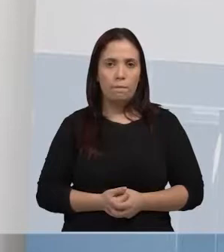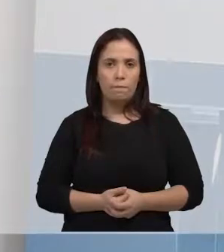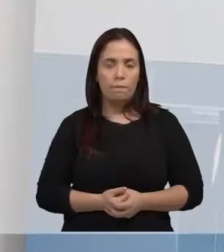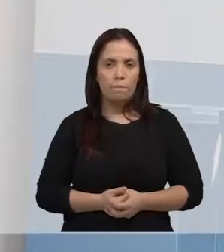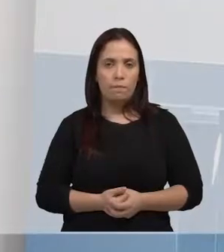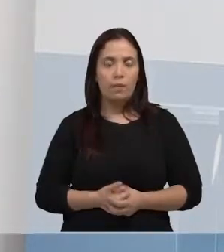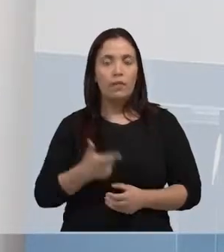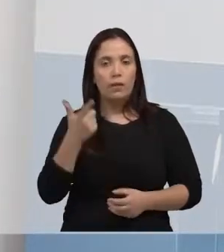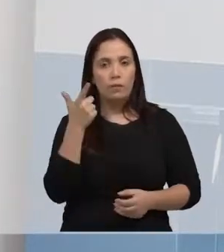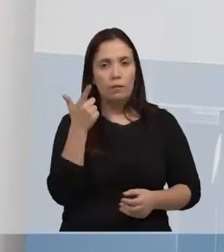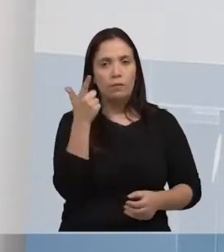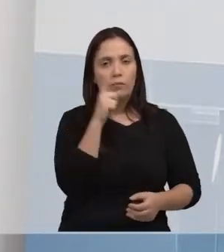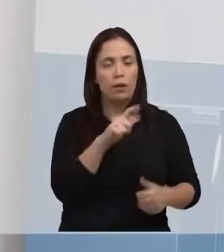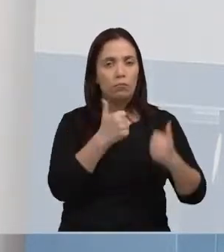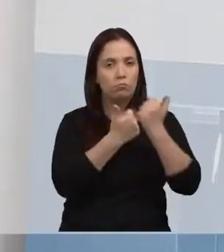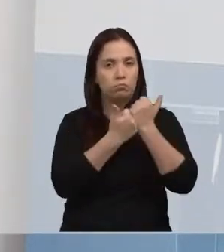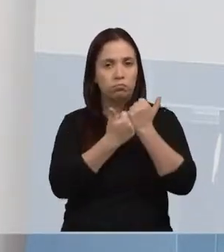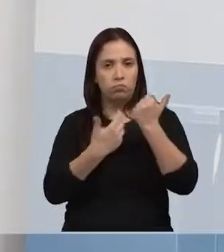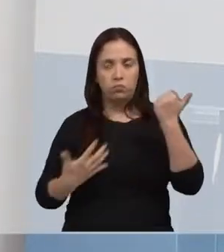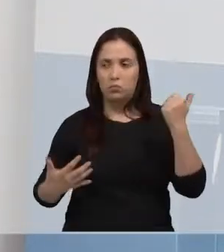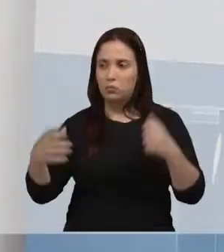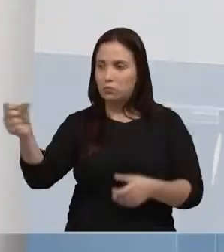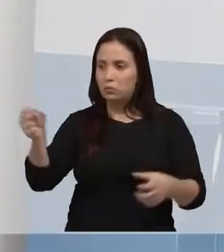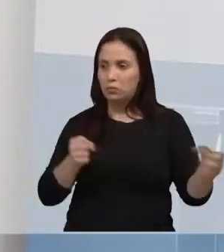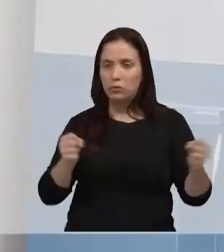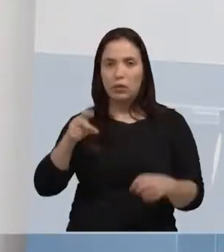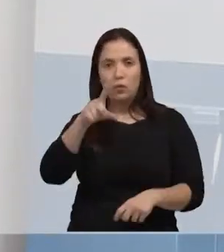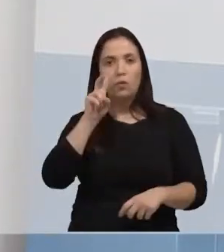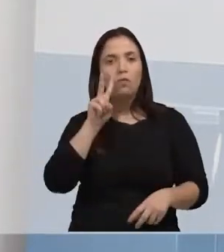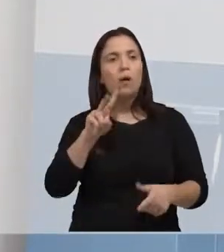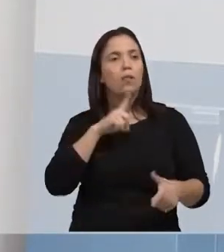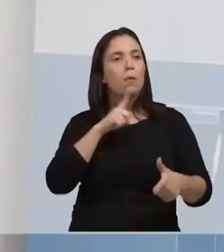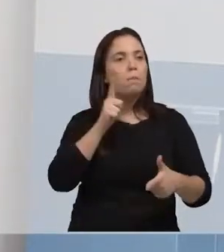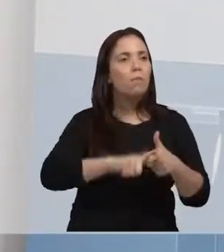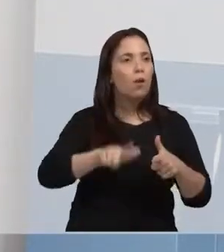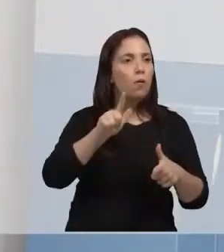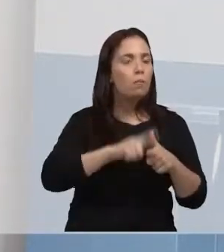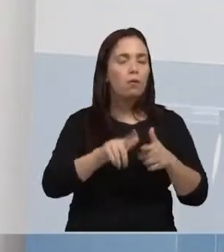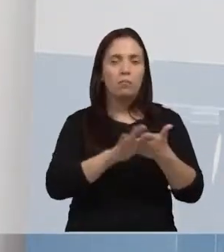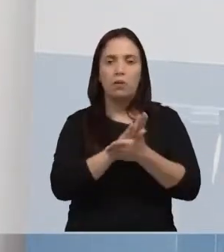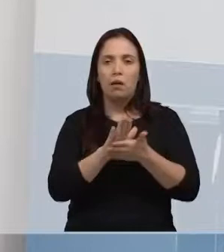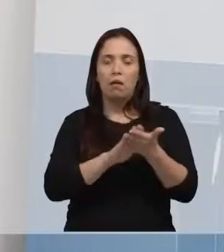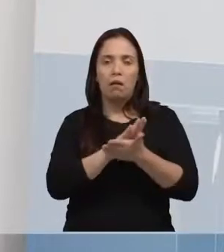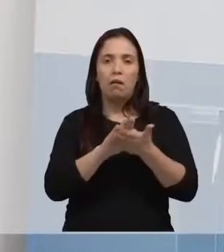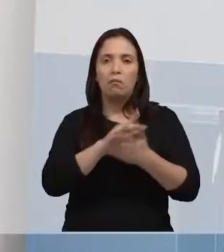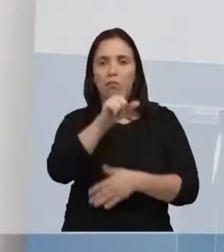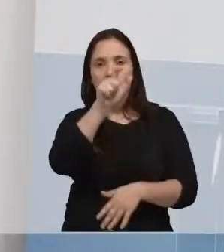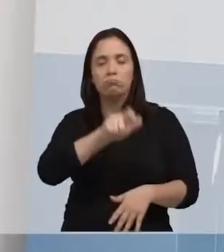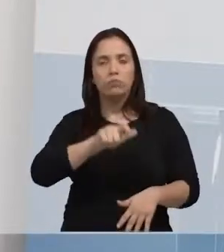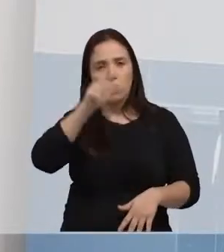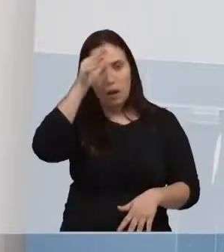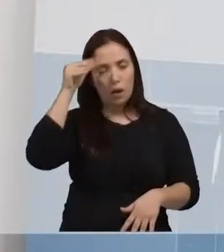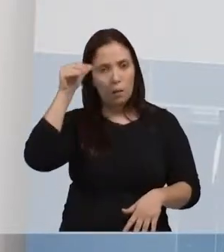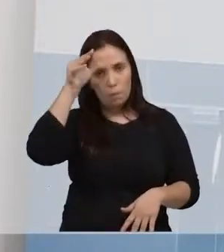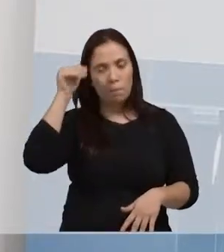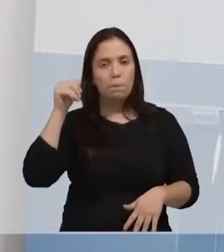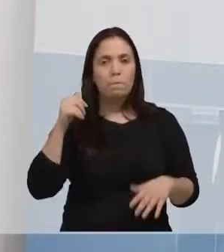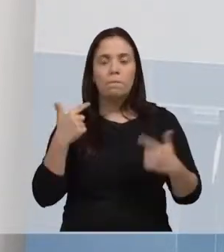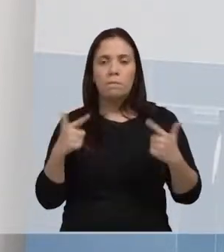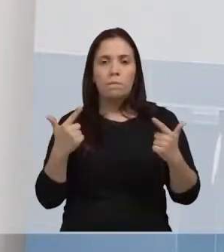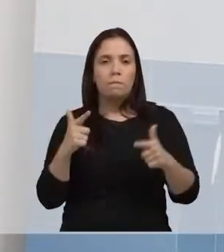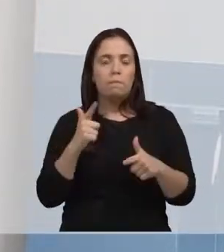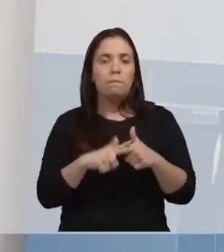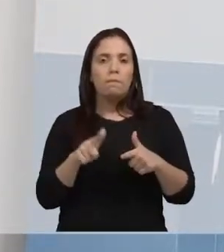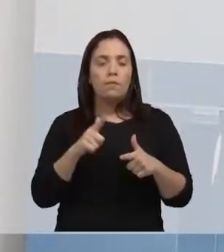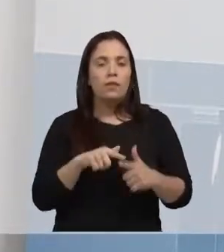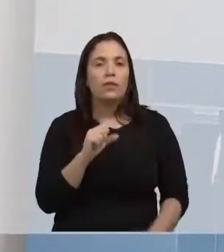acomodar essas forças no governo, durante o seu governo, tanto que você não viu uma crise, né, Luiz? Não teve uma crise, o governador Camilo Santana não teve